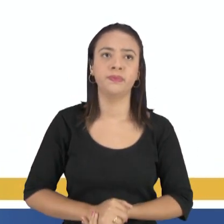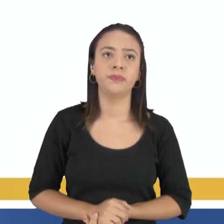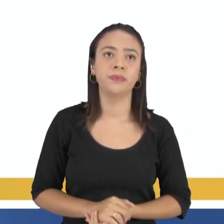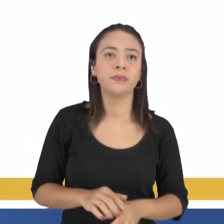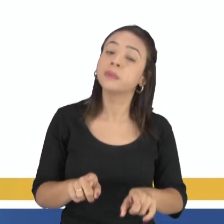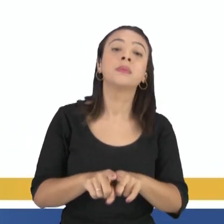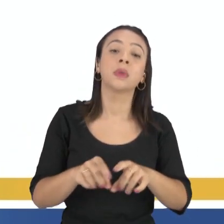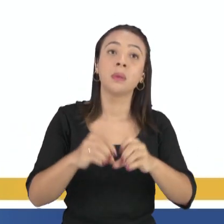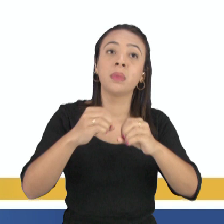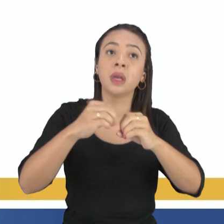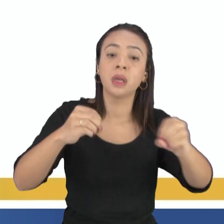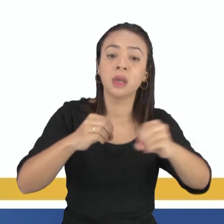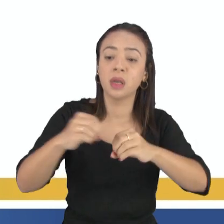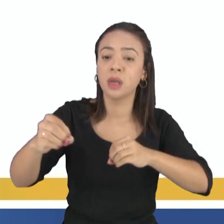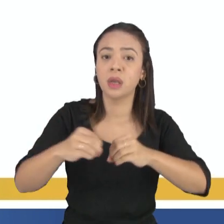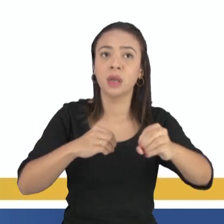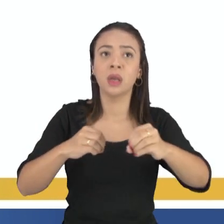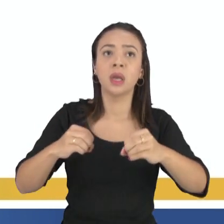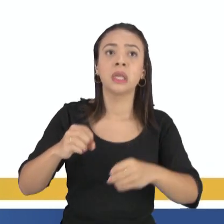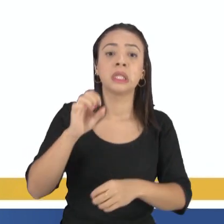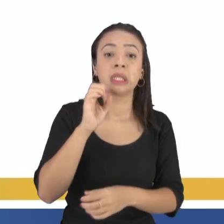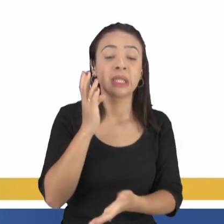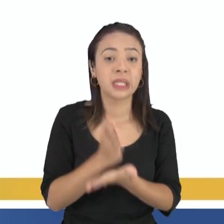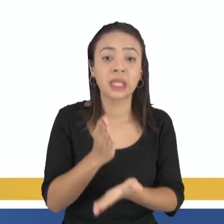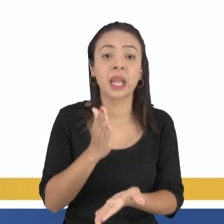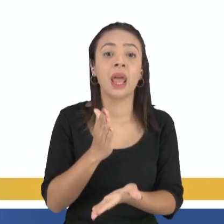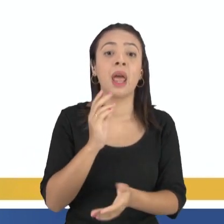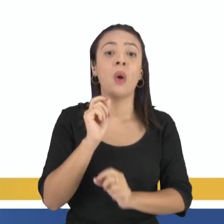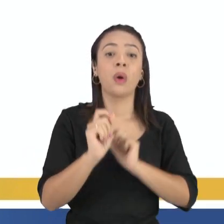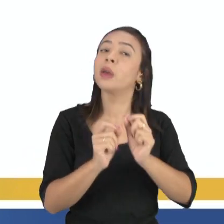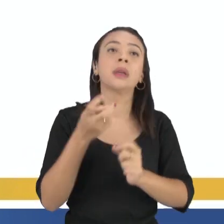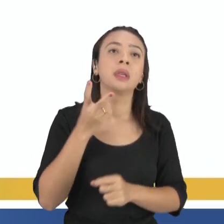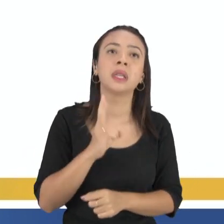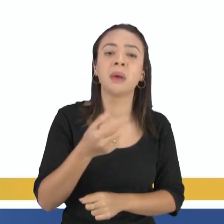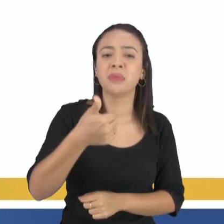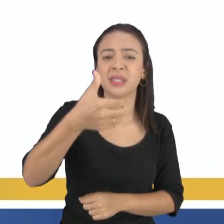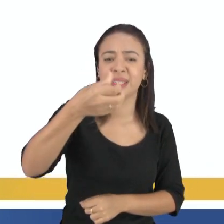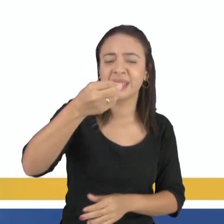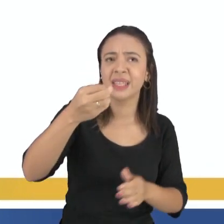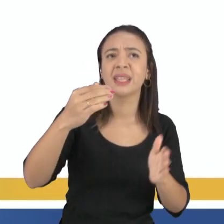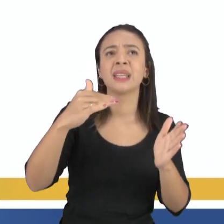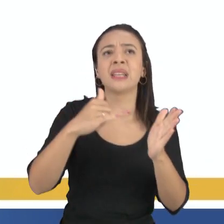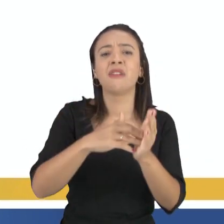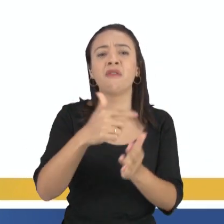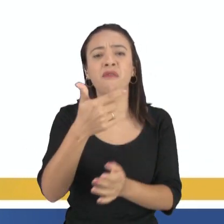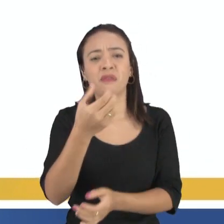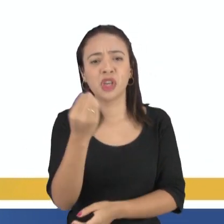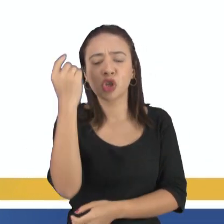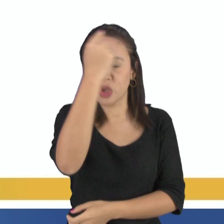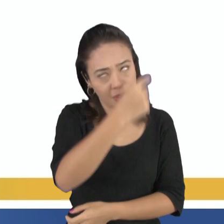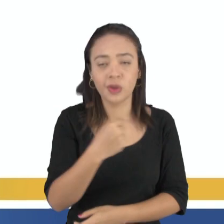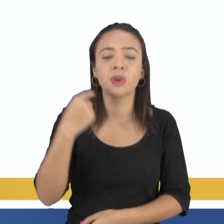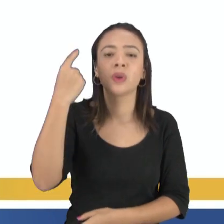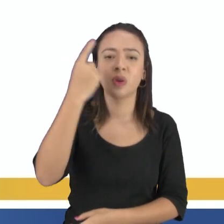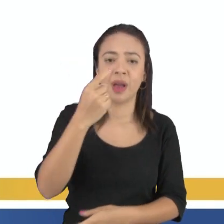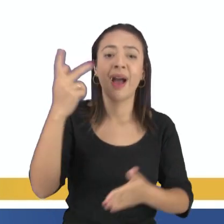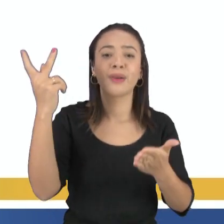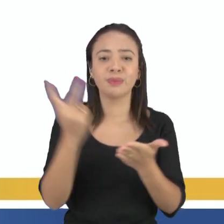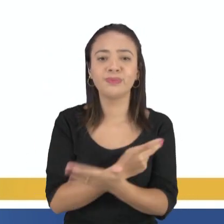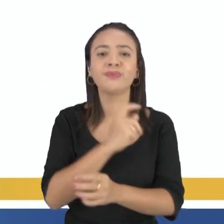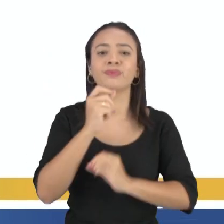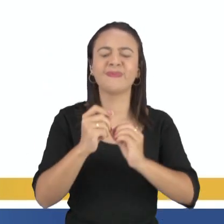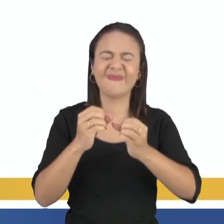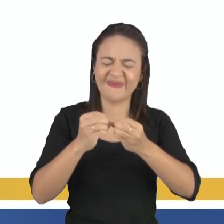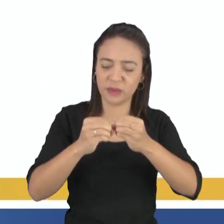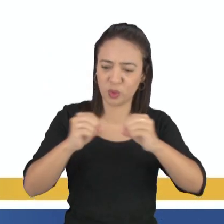cada 16 e 20 horas, ou seja, de 16 a 20 horas existe uma reprodução binária, fazendo com que